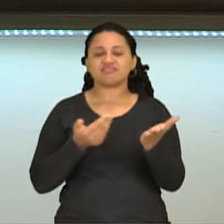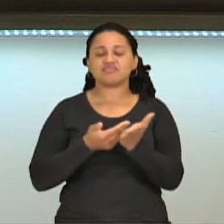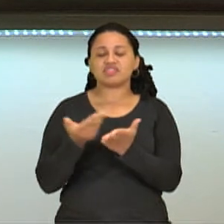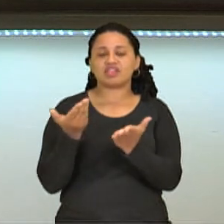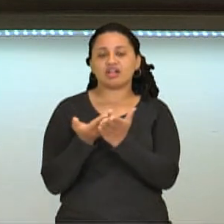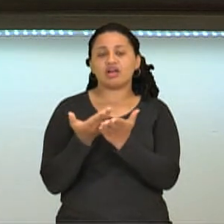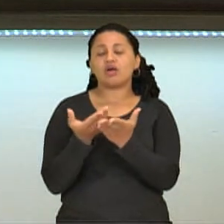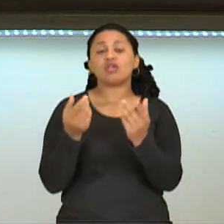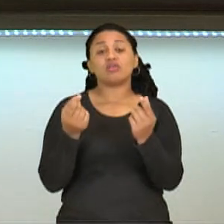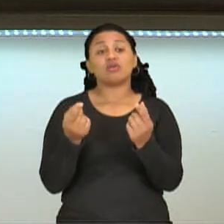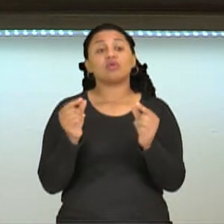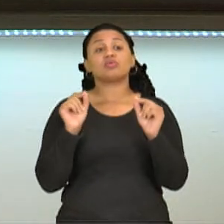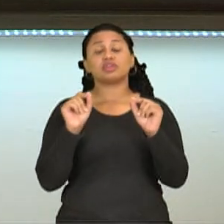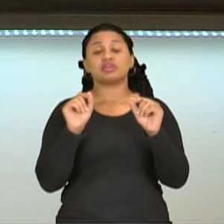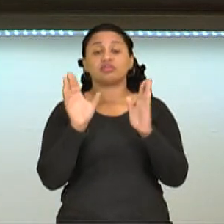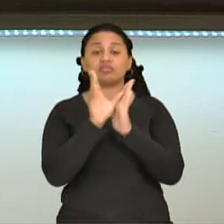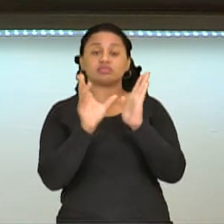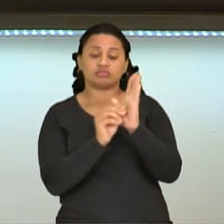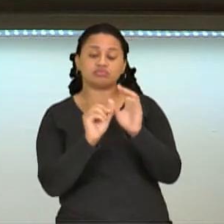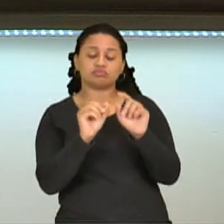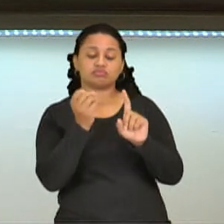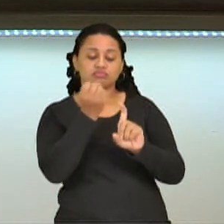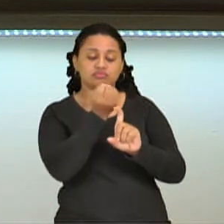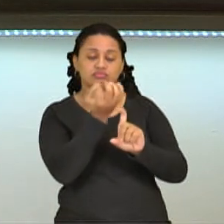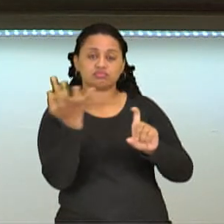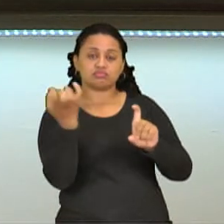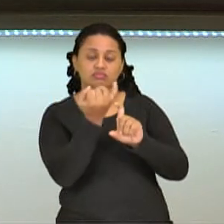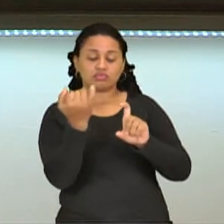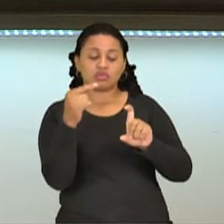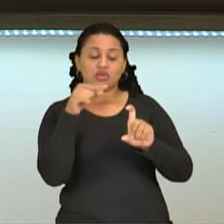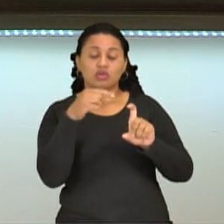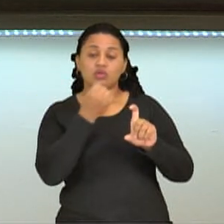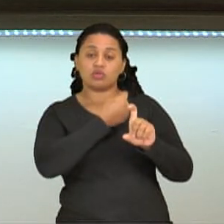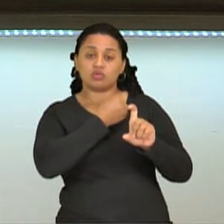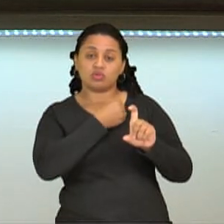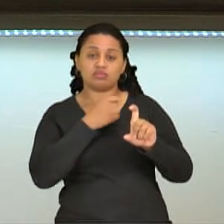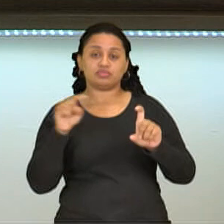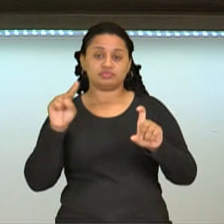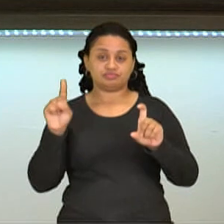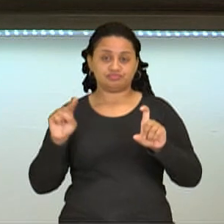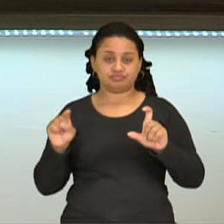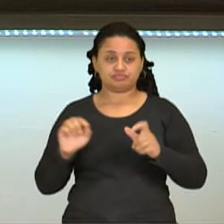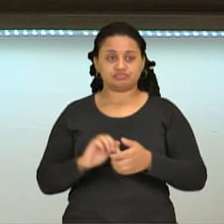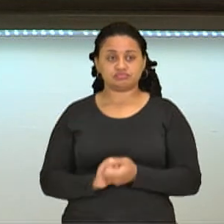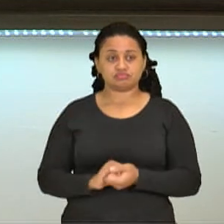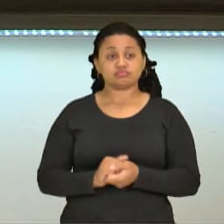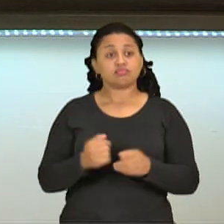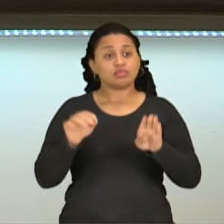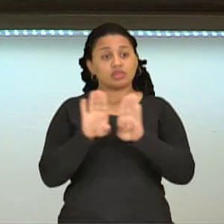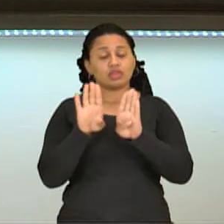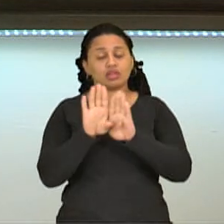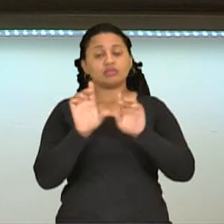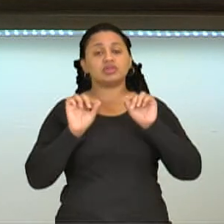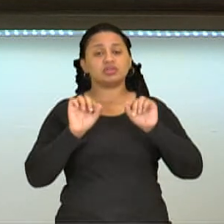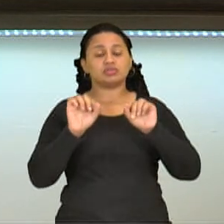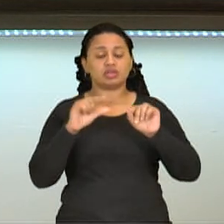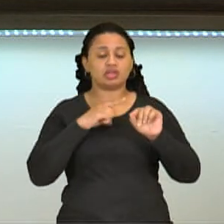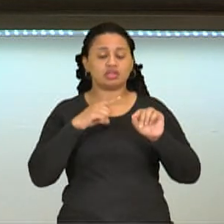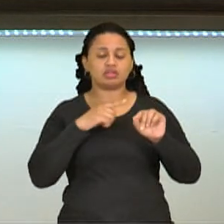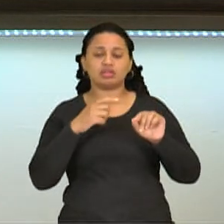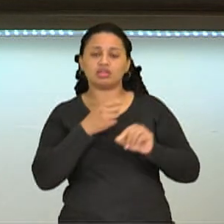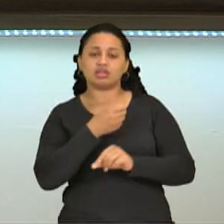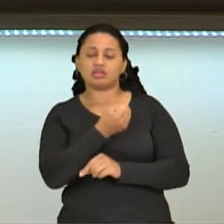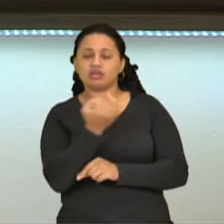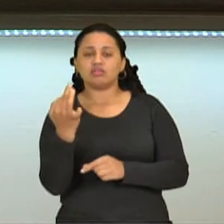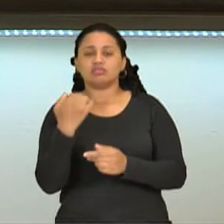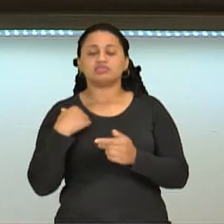de hoje, nós vamos falar sobre a potenciação dos números inteiros e vamos também trabalhar com a